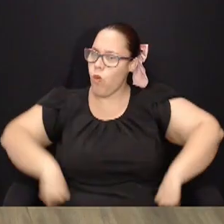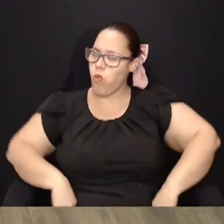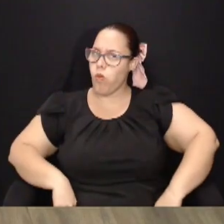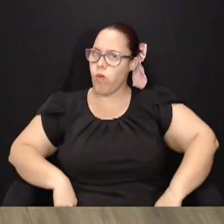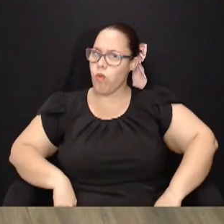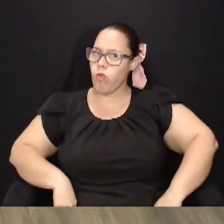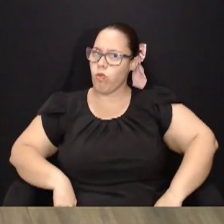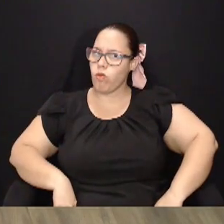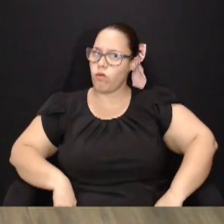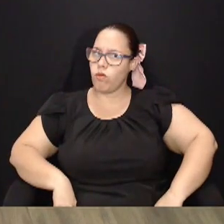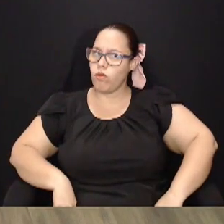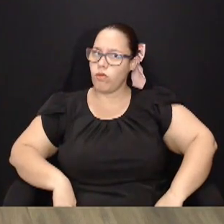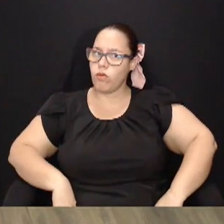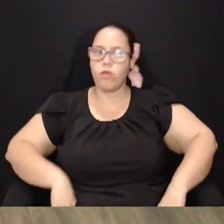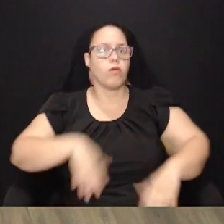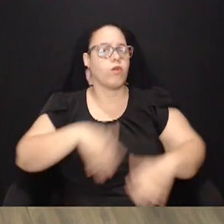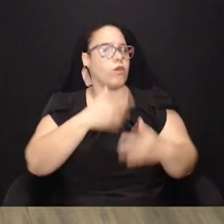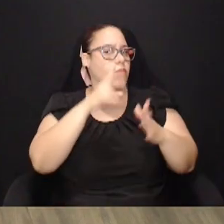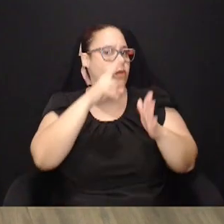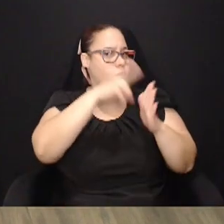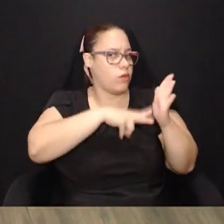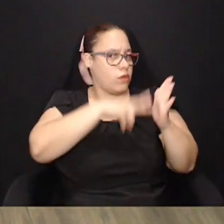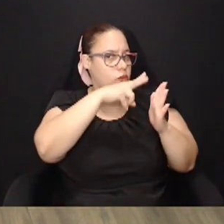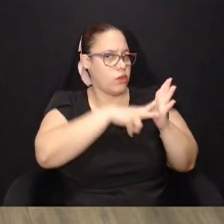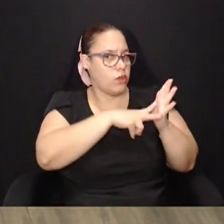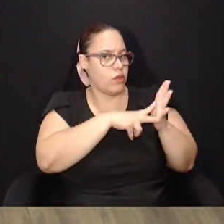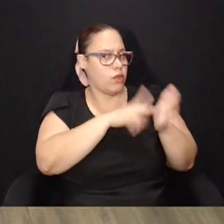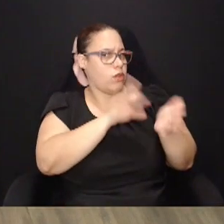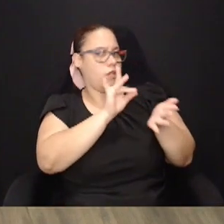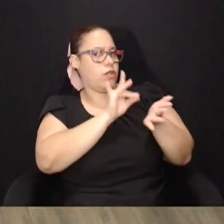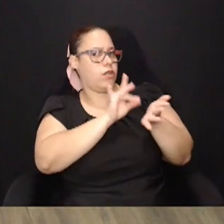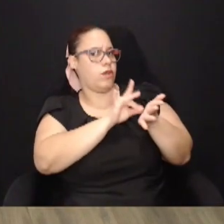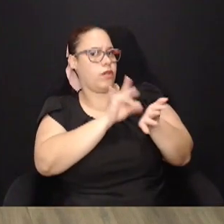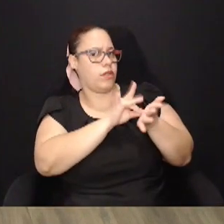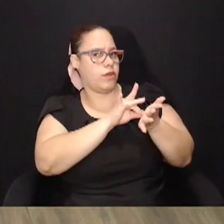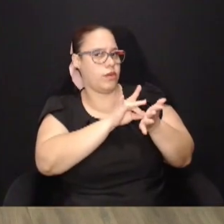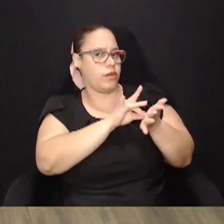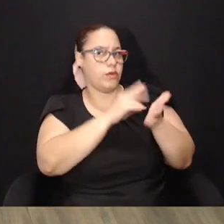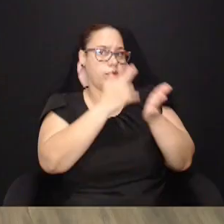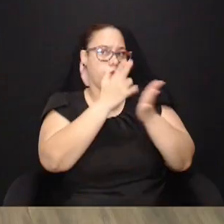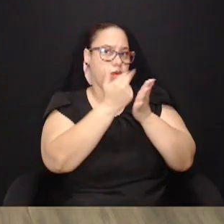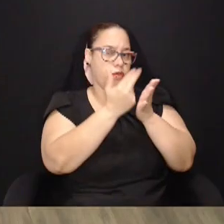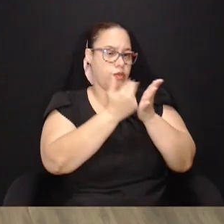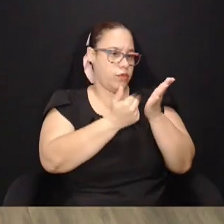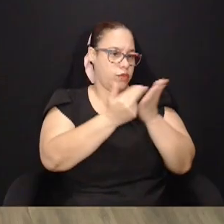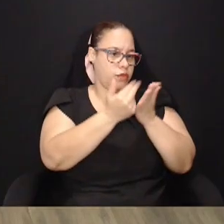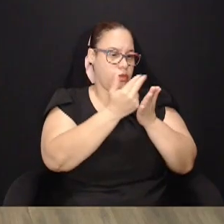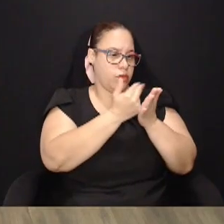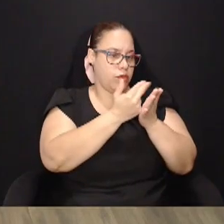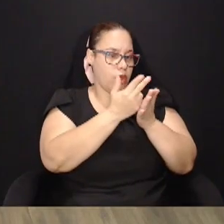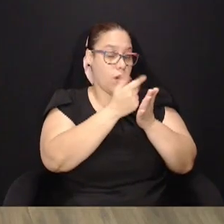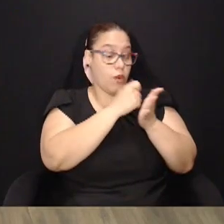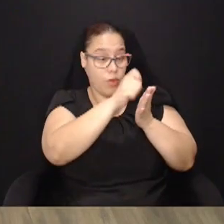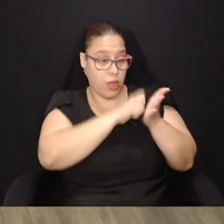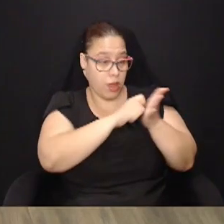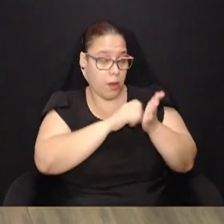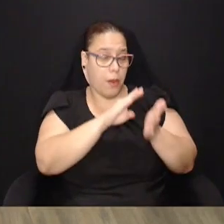encontrar? Na verdade, é uma biografia de tudo que eu vivi, né? Eu